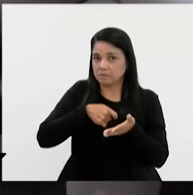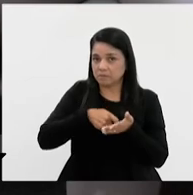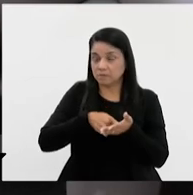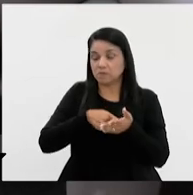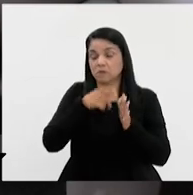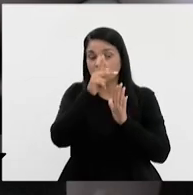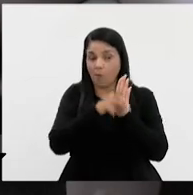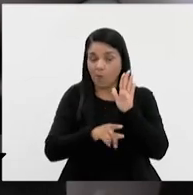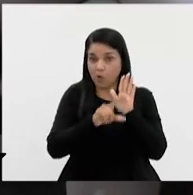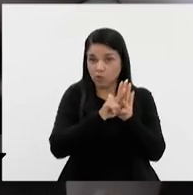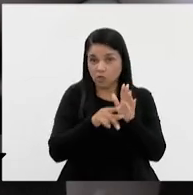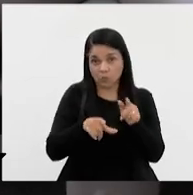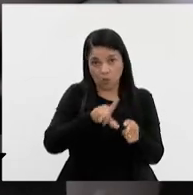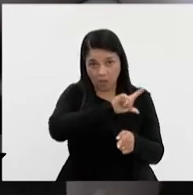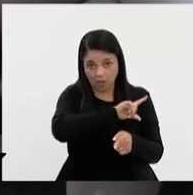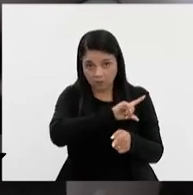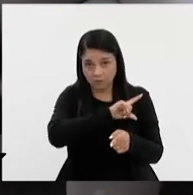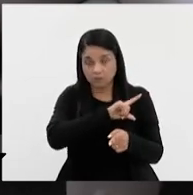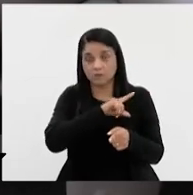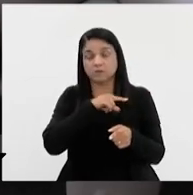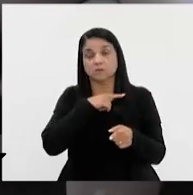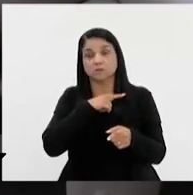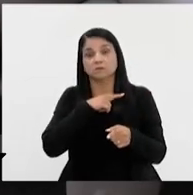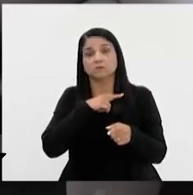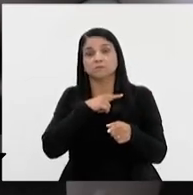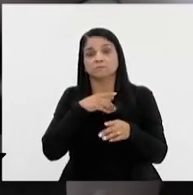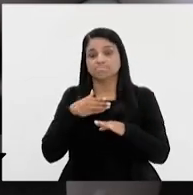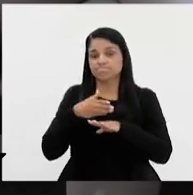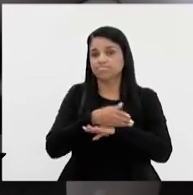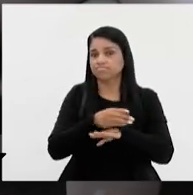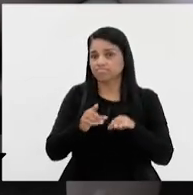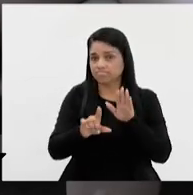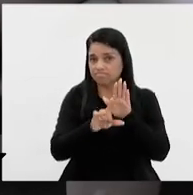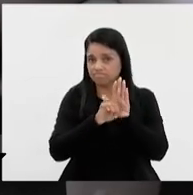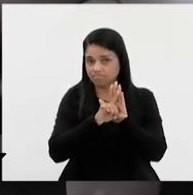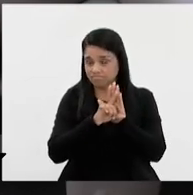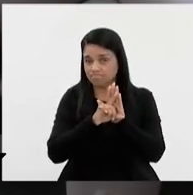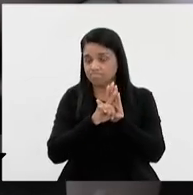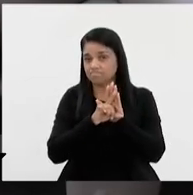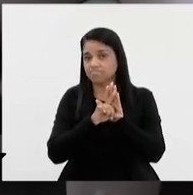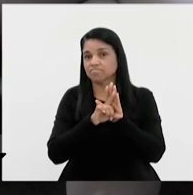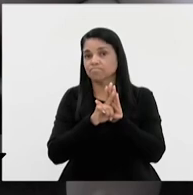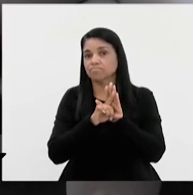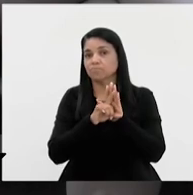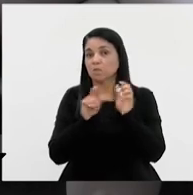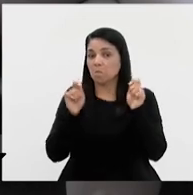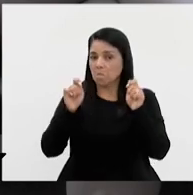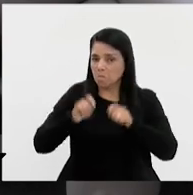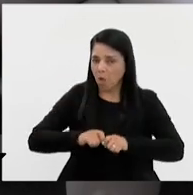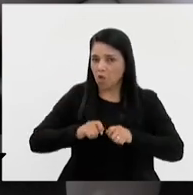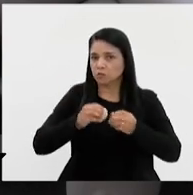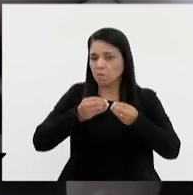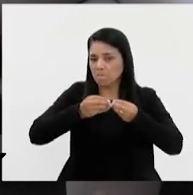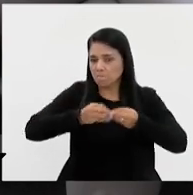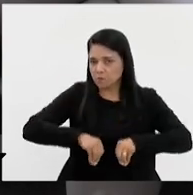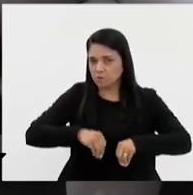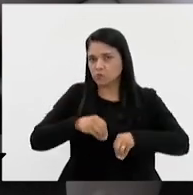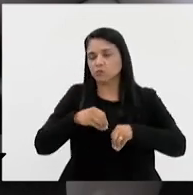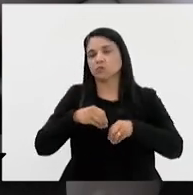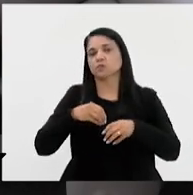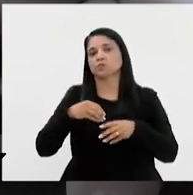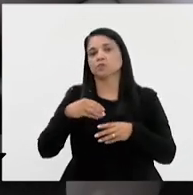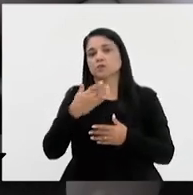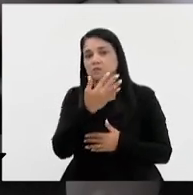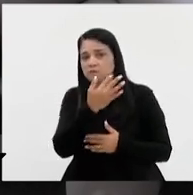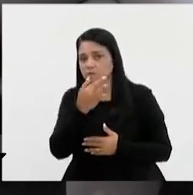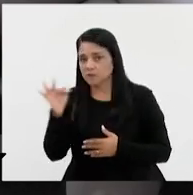projeto anterior, eu acho que uma intromissão legislativa num aspecto dessa natureza pode trazer prejuízo às federações esportivas do Estado do